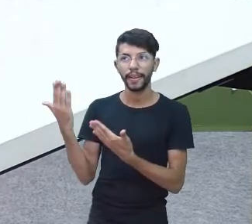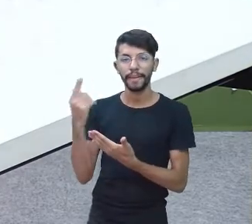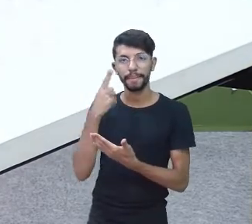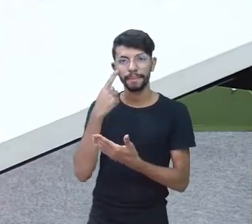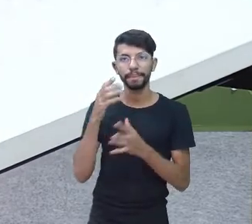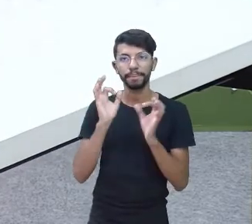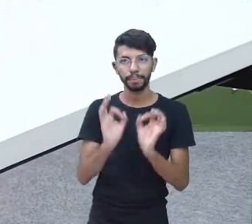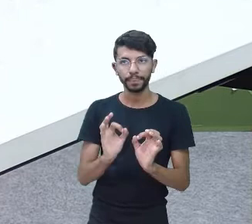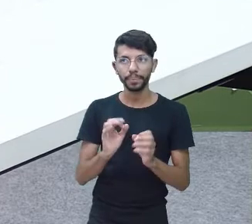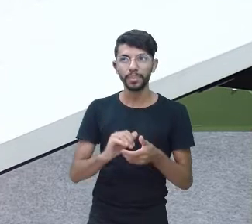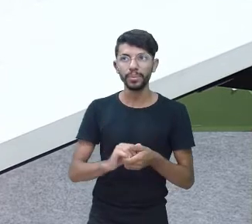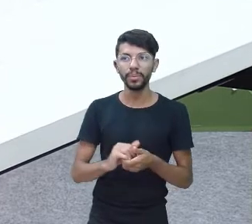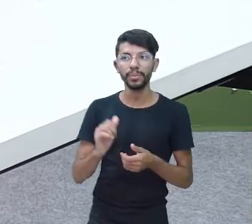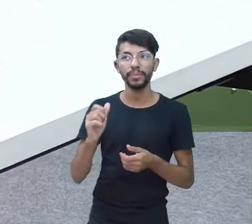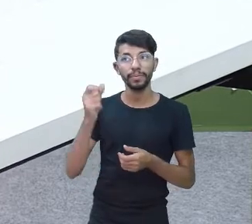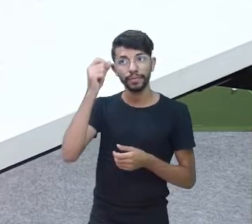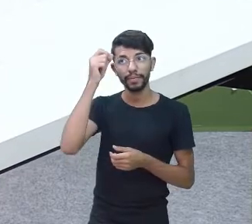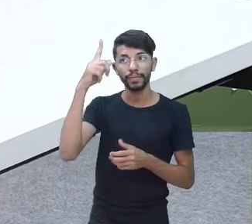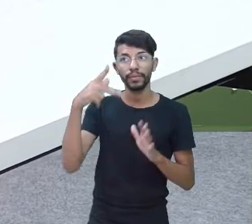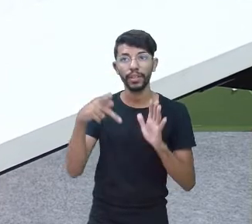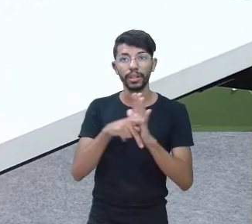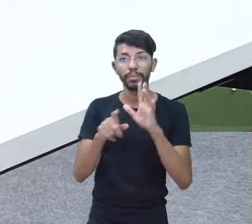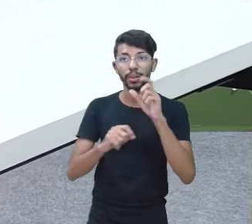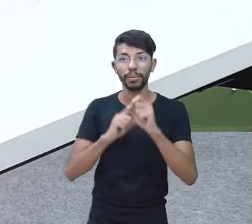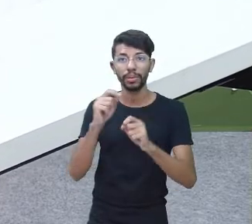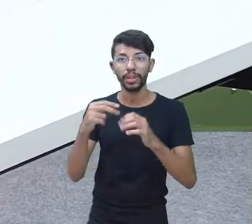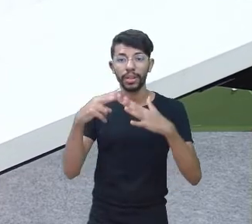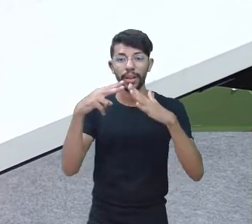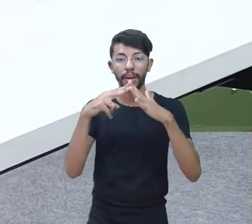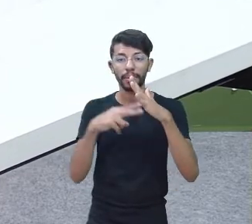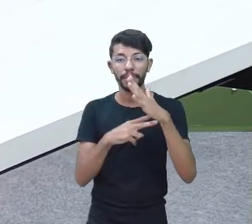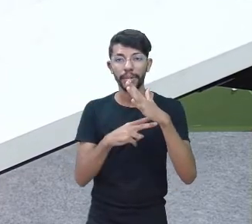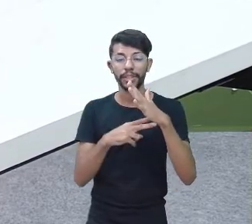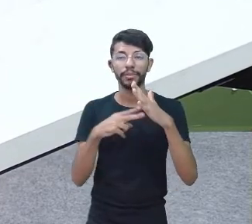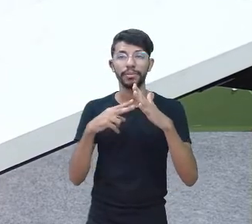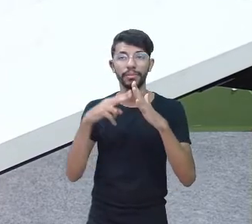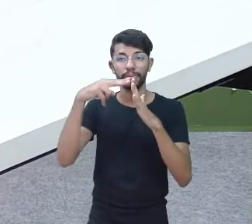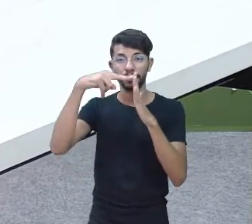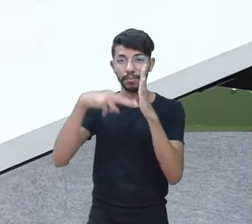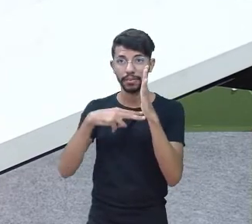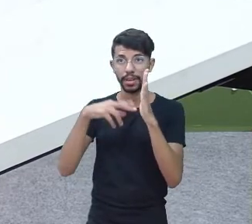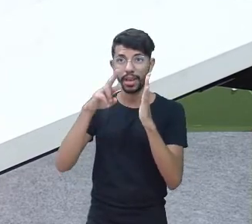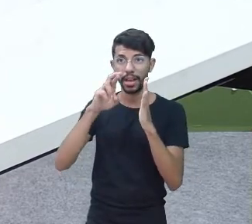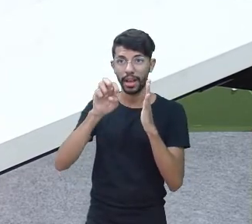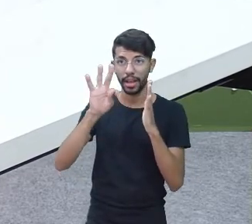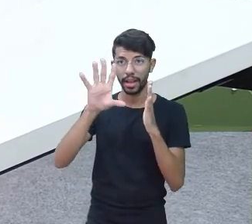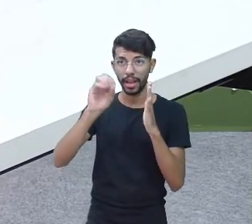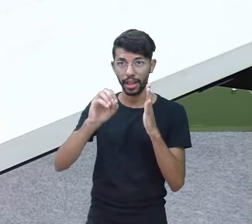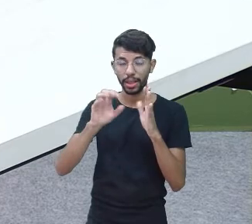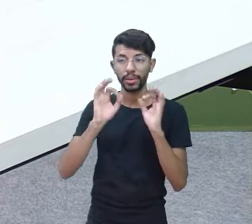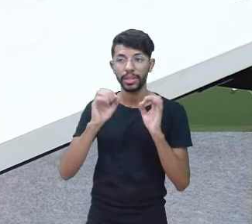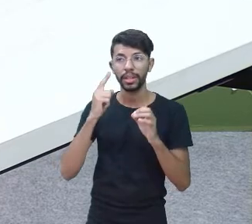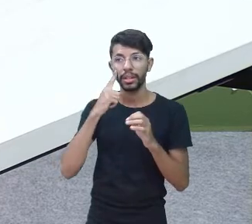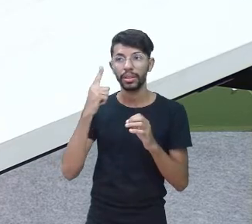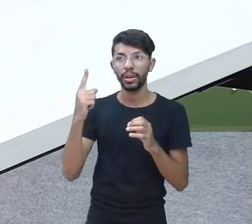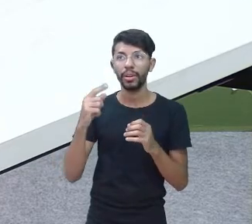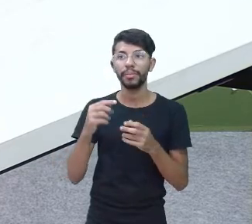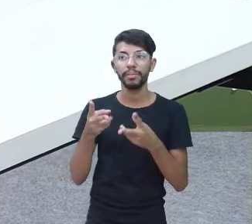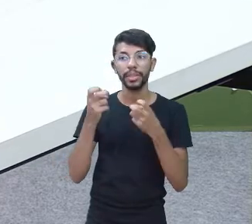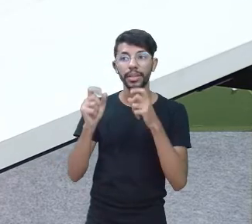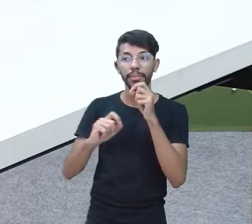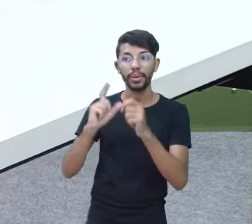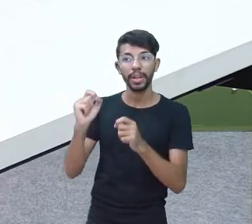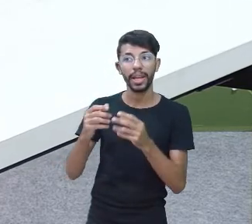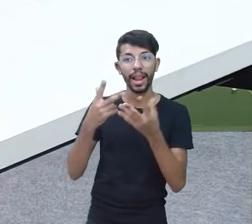Pronto. Aqui a gente tem a ideia dos prismas retos. Perceba que a altura do prisma, ela vai ser idêntica ao tamanho dessa